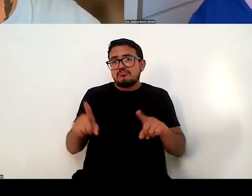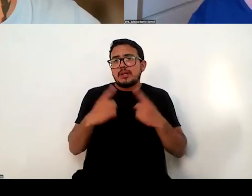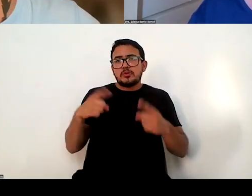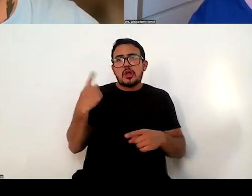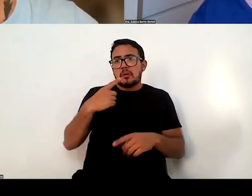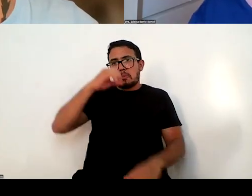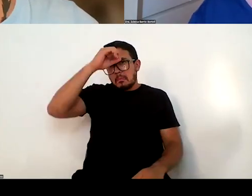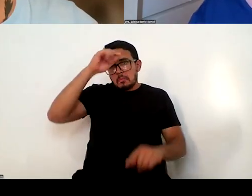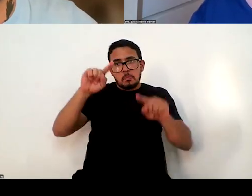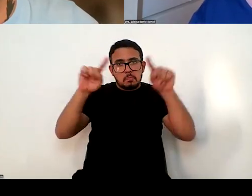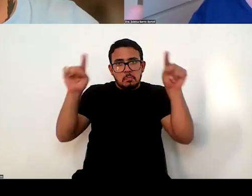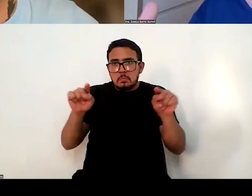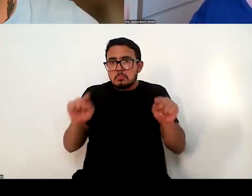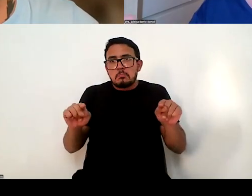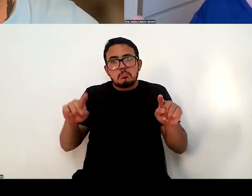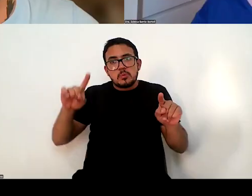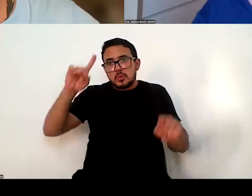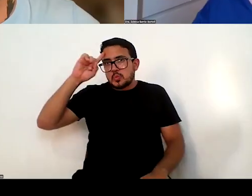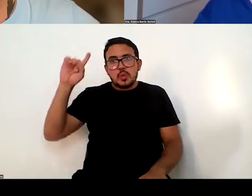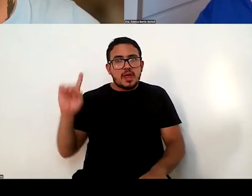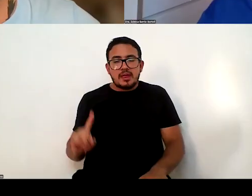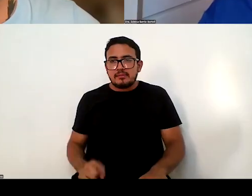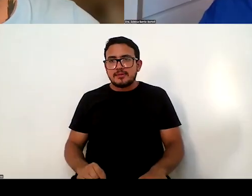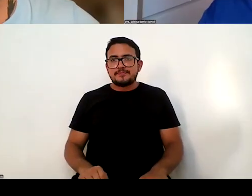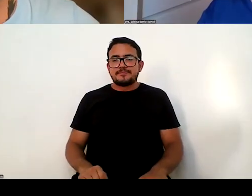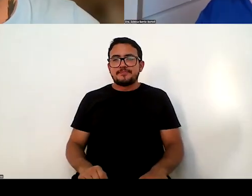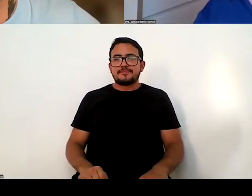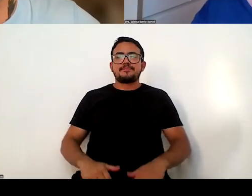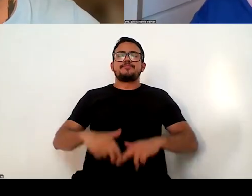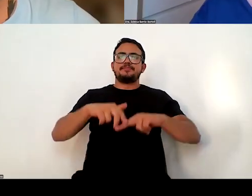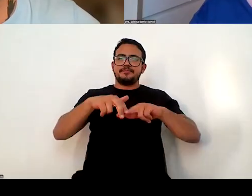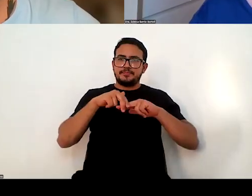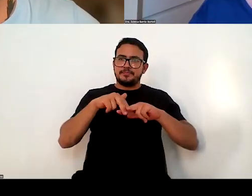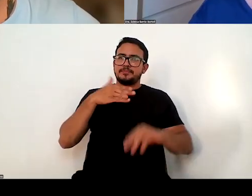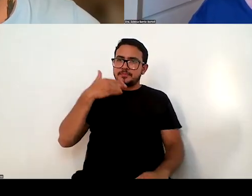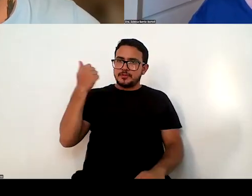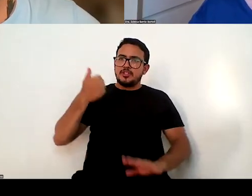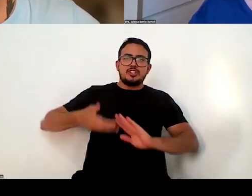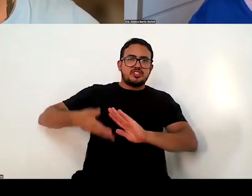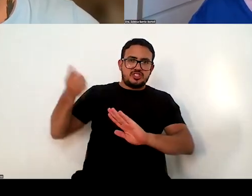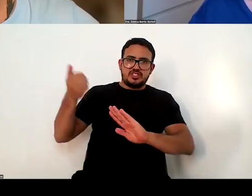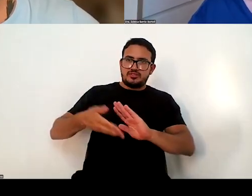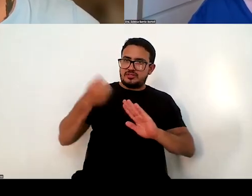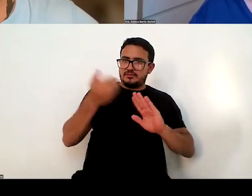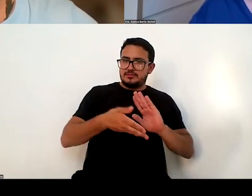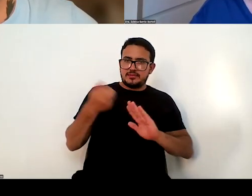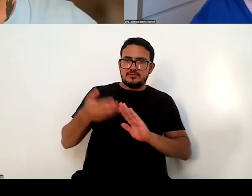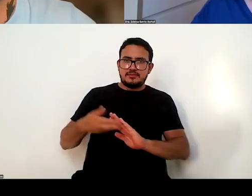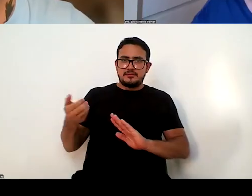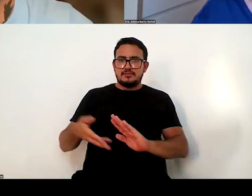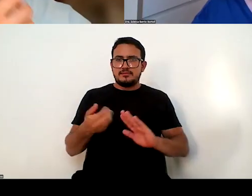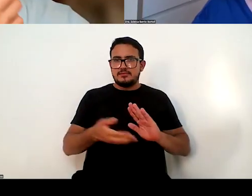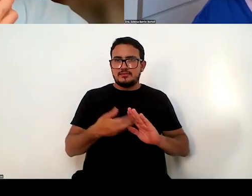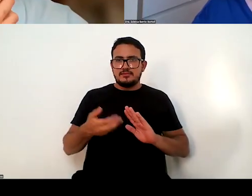qual não vai virar. Então, com essa incerteza, a gente prefere tirar para não deixar um risco aí de ter